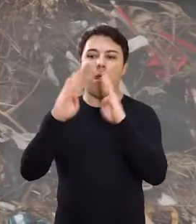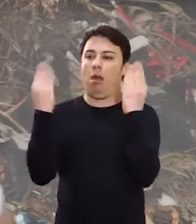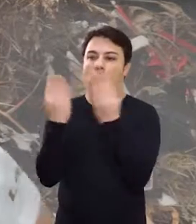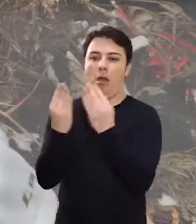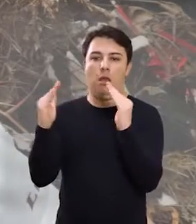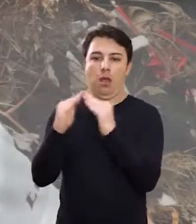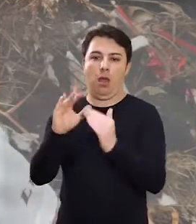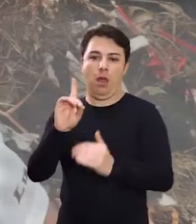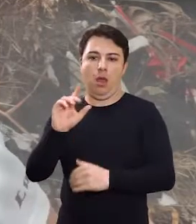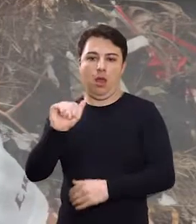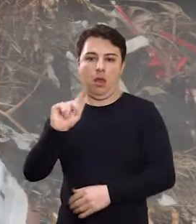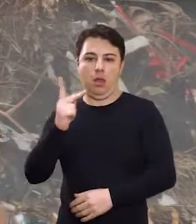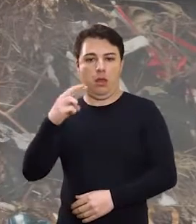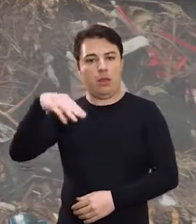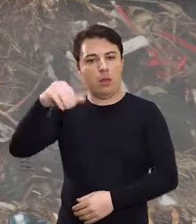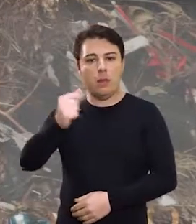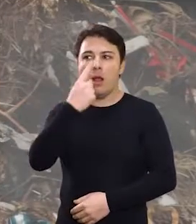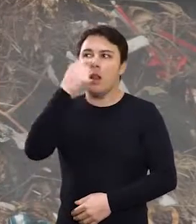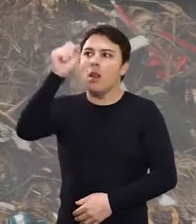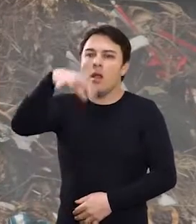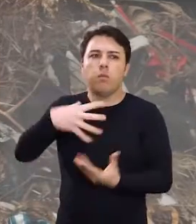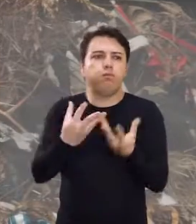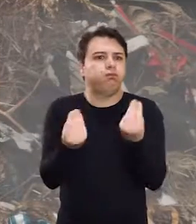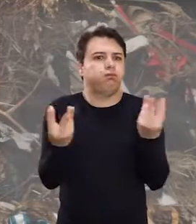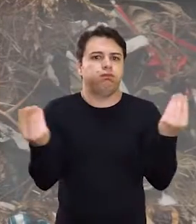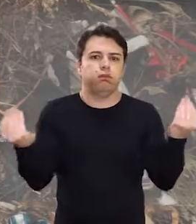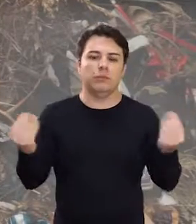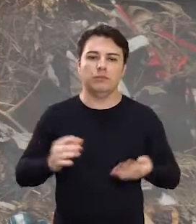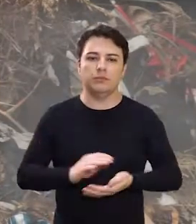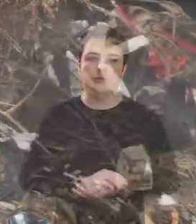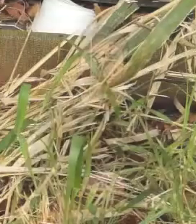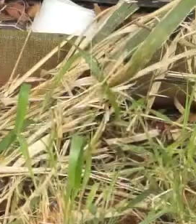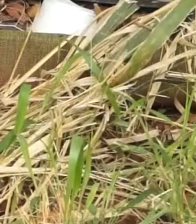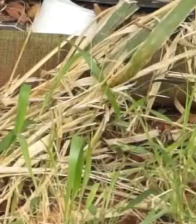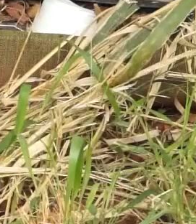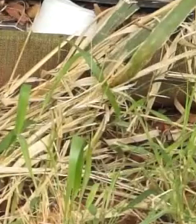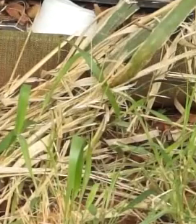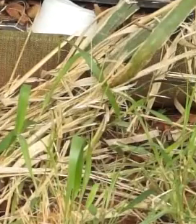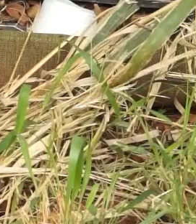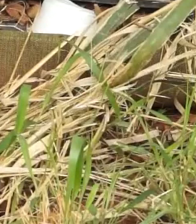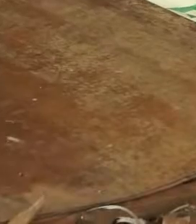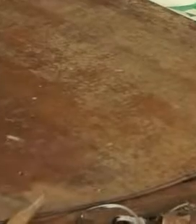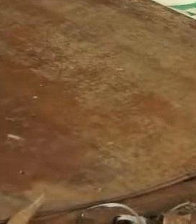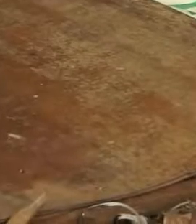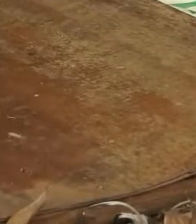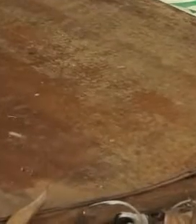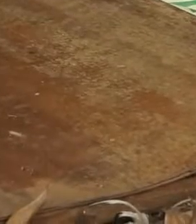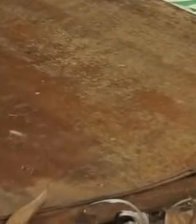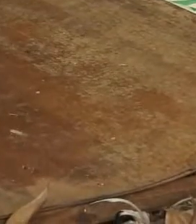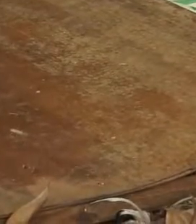todo aqui em volta do drama é é lixo de todos os tipos de